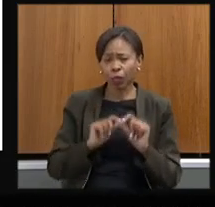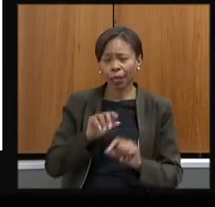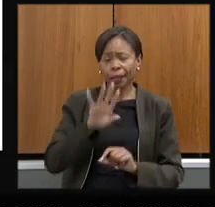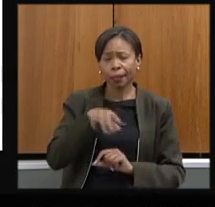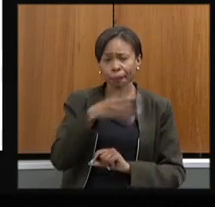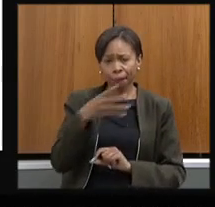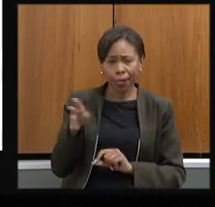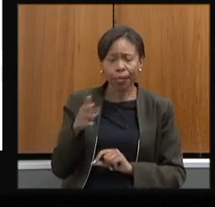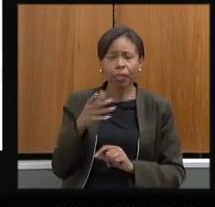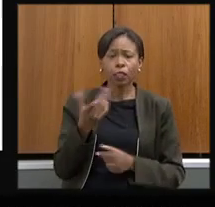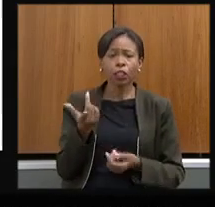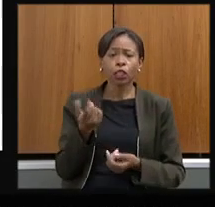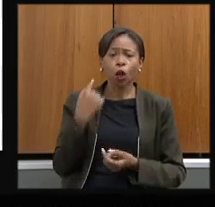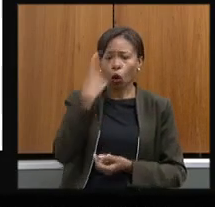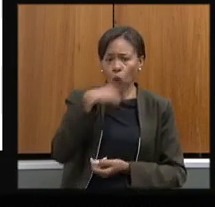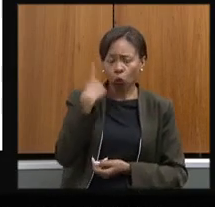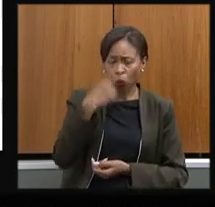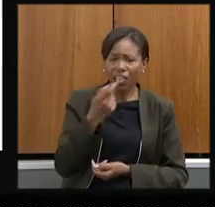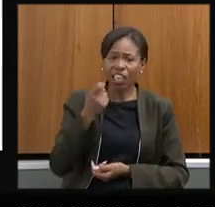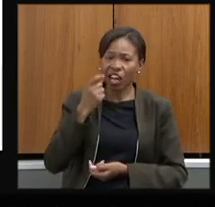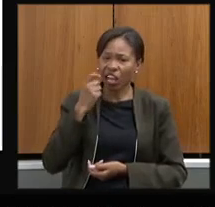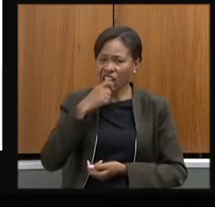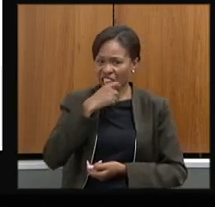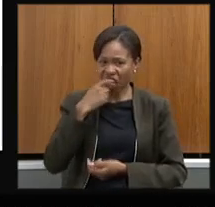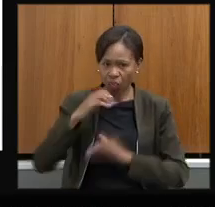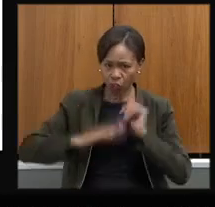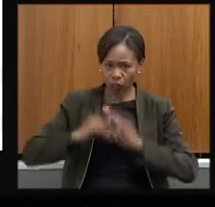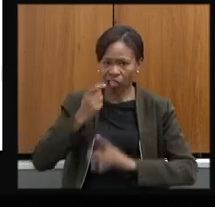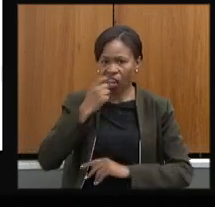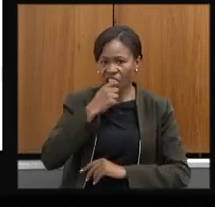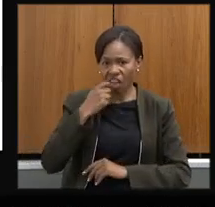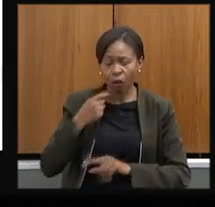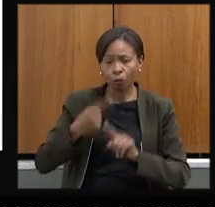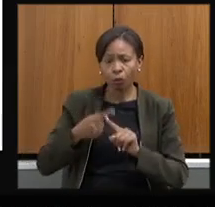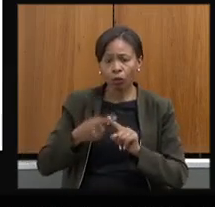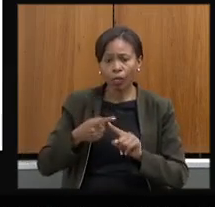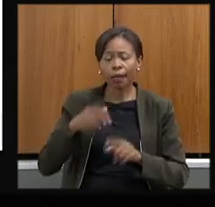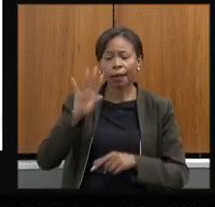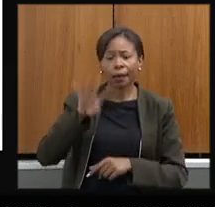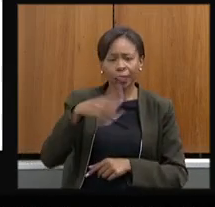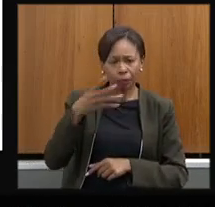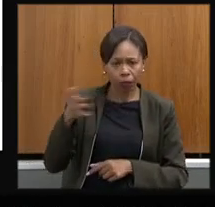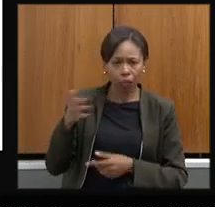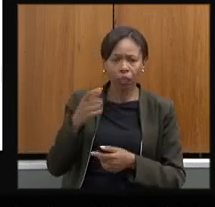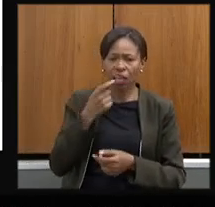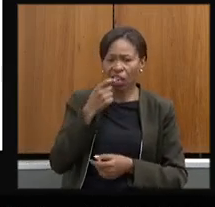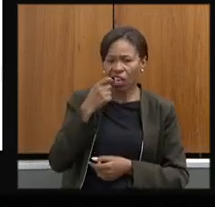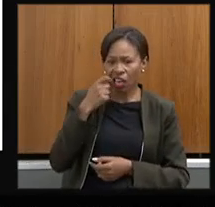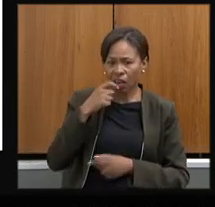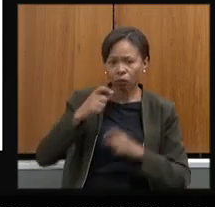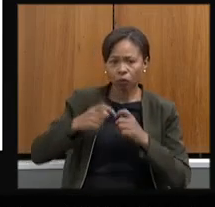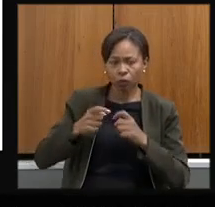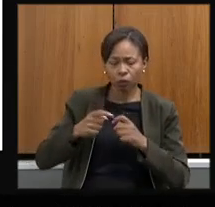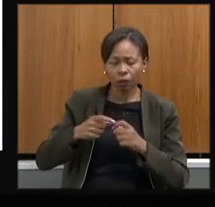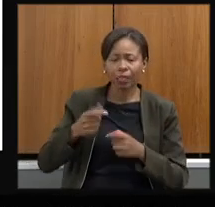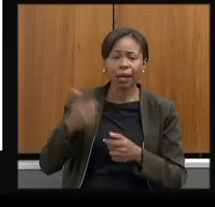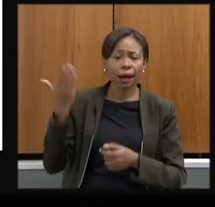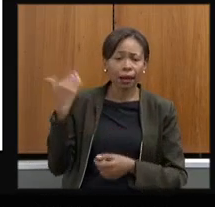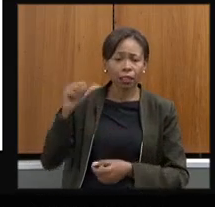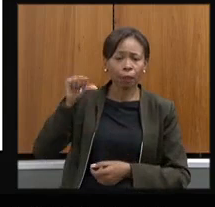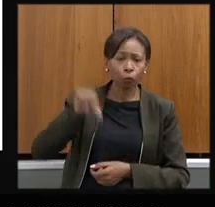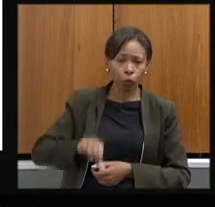de honorários odontológicos essa defasagem vinha ocasionando né uma piora nos serviços odontológicos